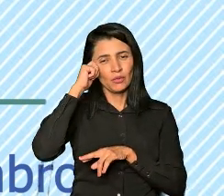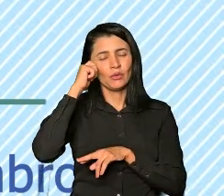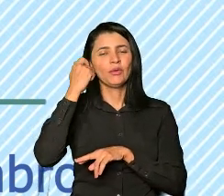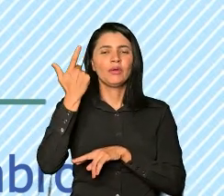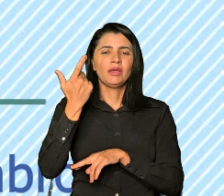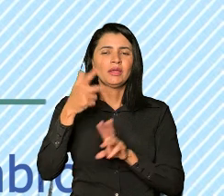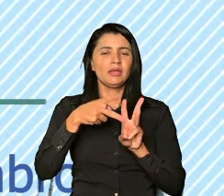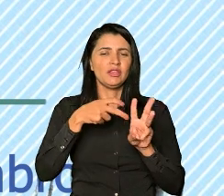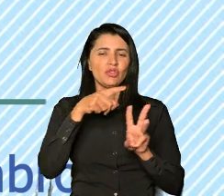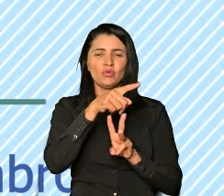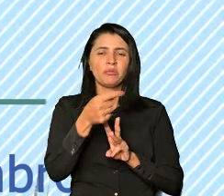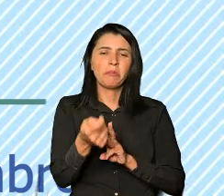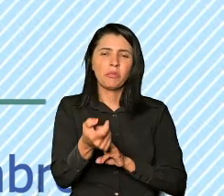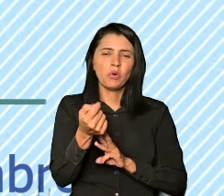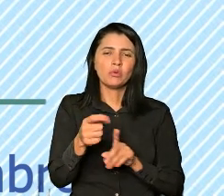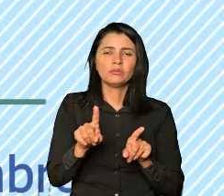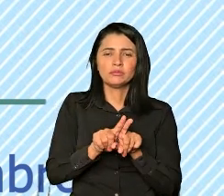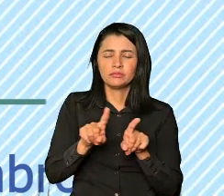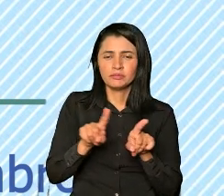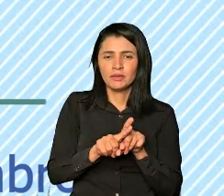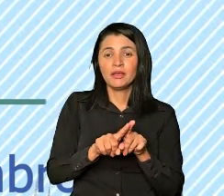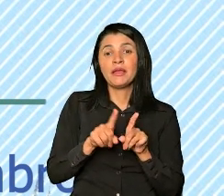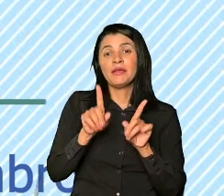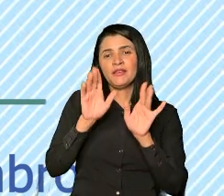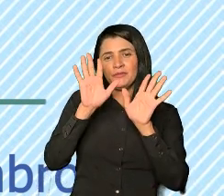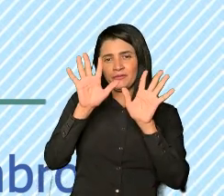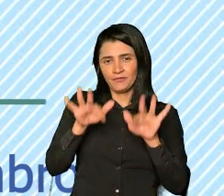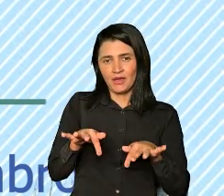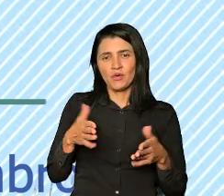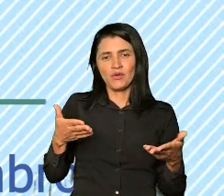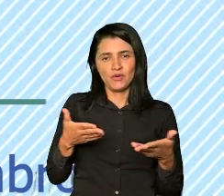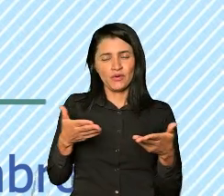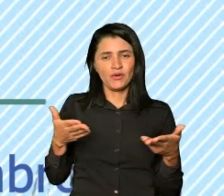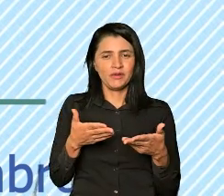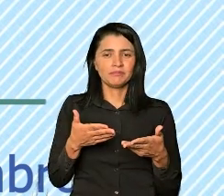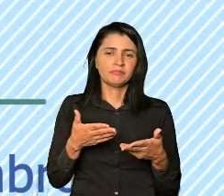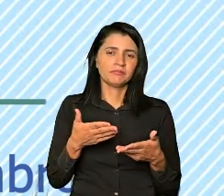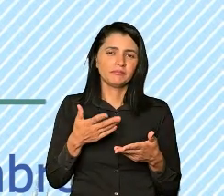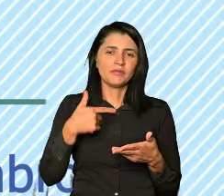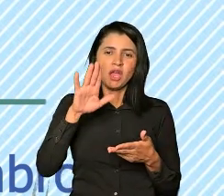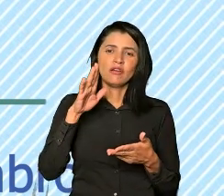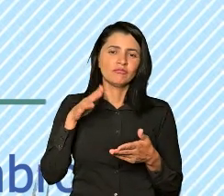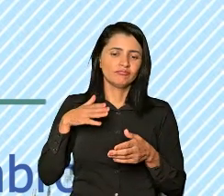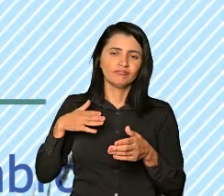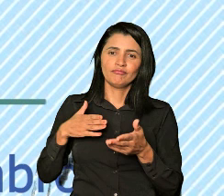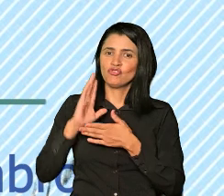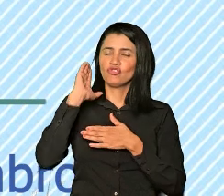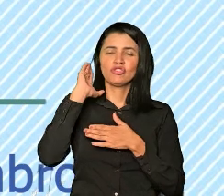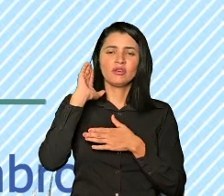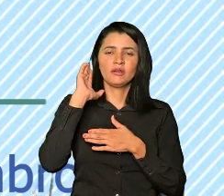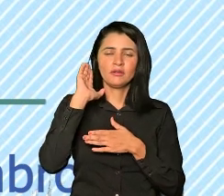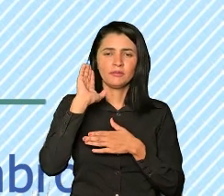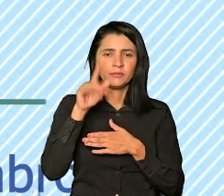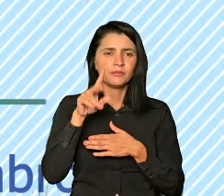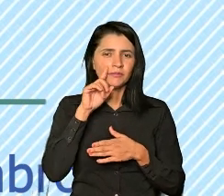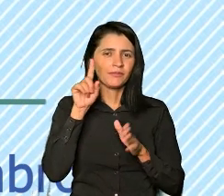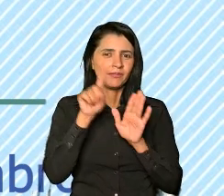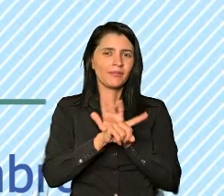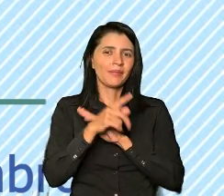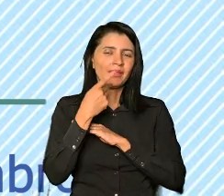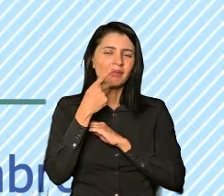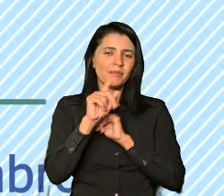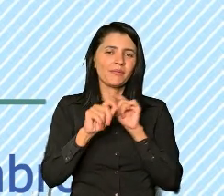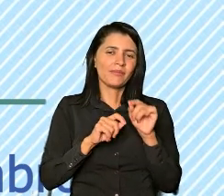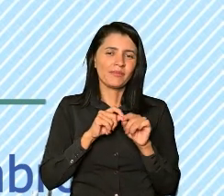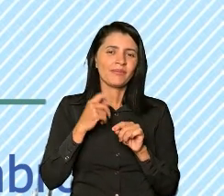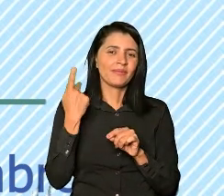panteão da pátria. E, para finalizar, eu acho que eu já extrapolei meu tempo. Exatamente, deu